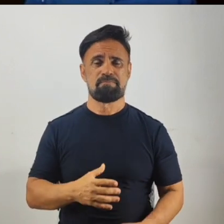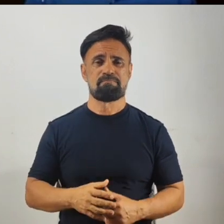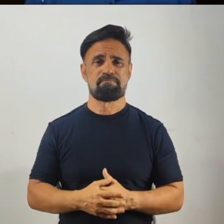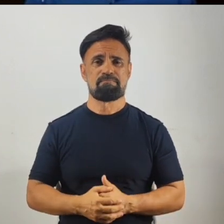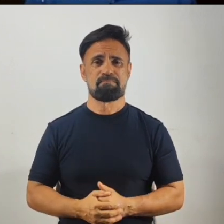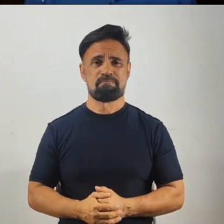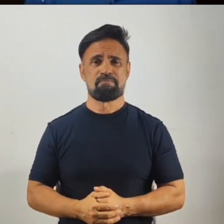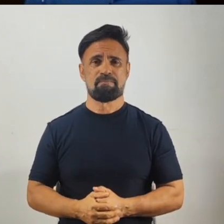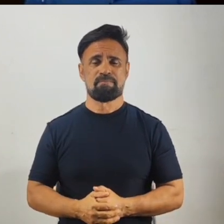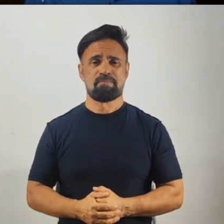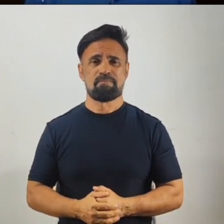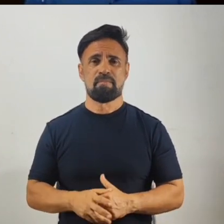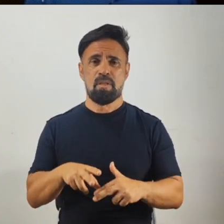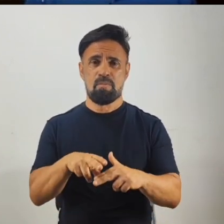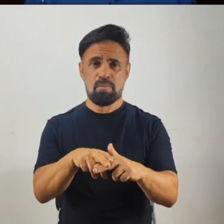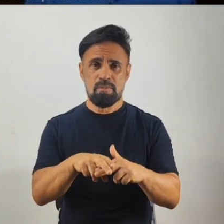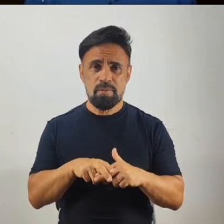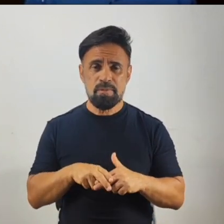saúde.